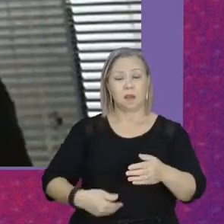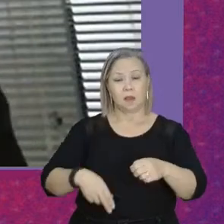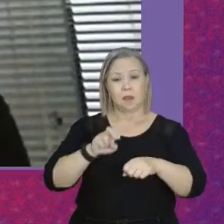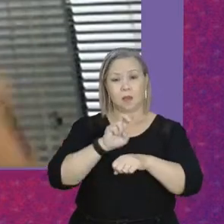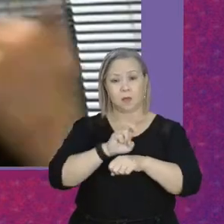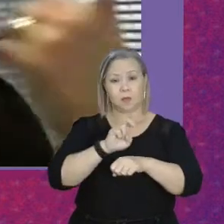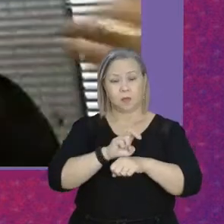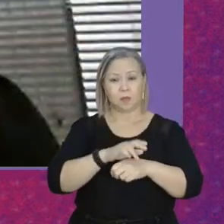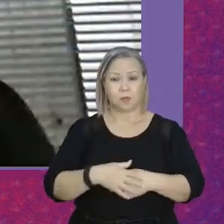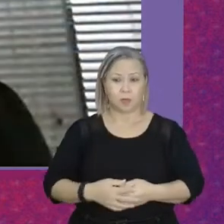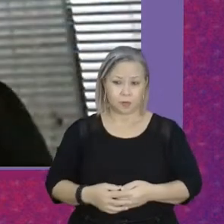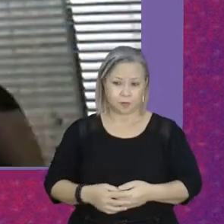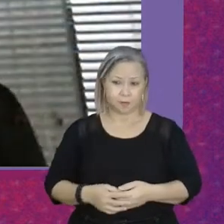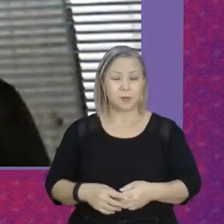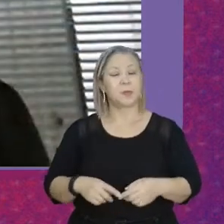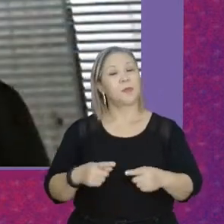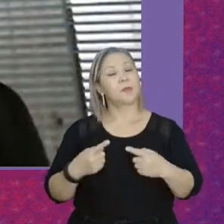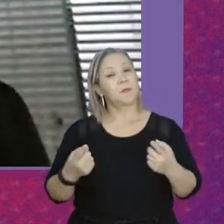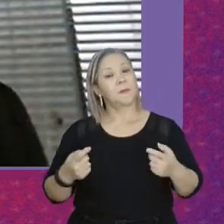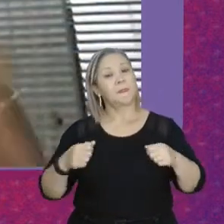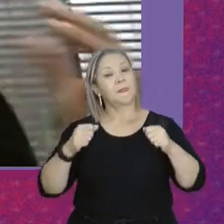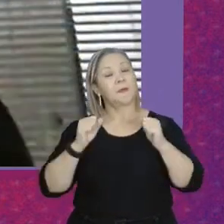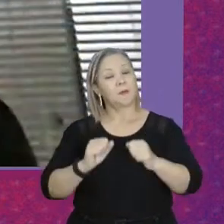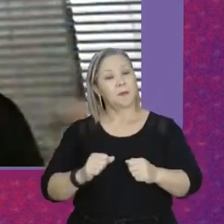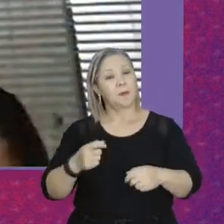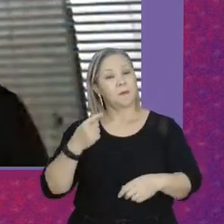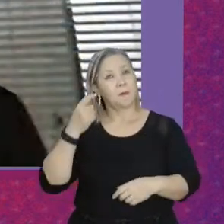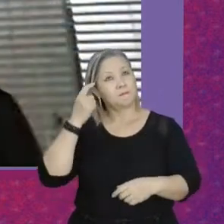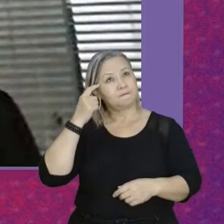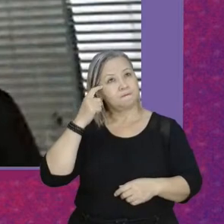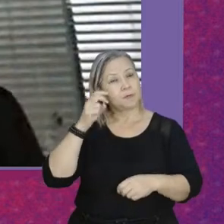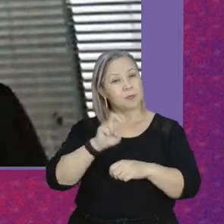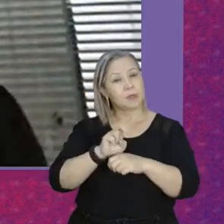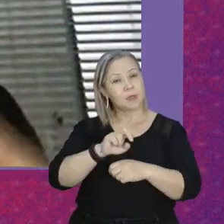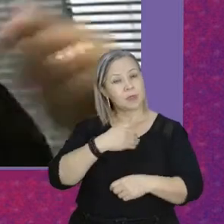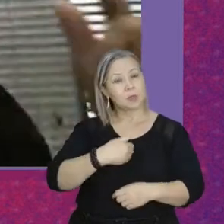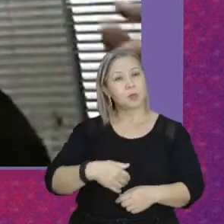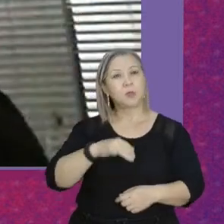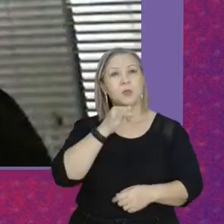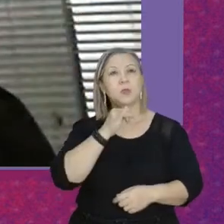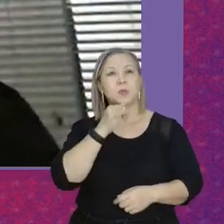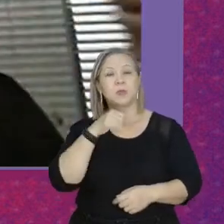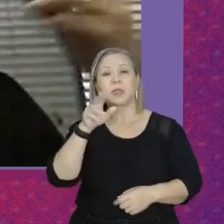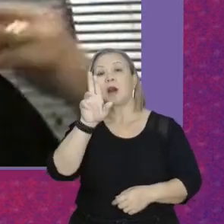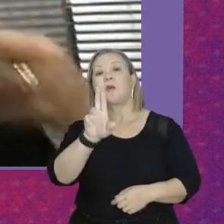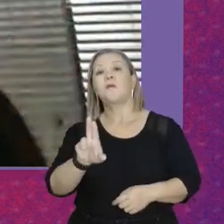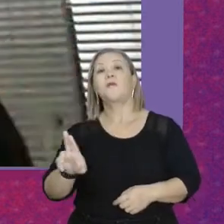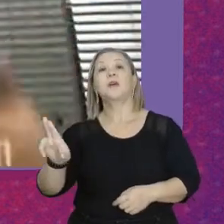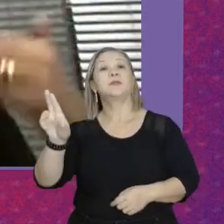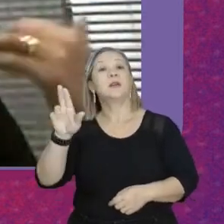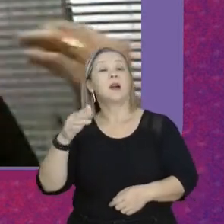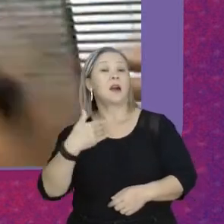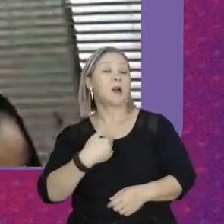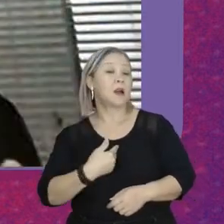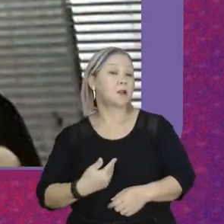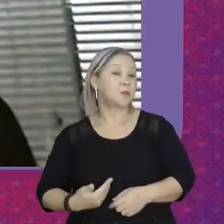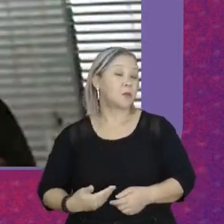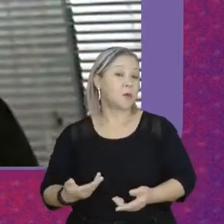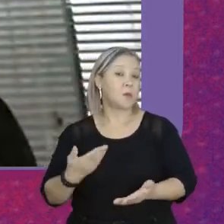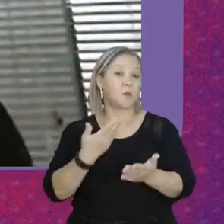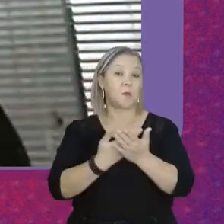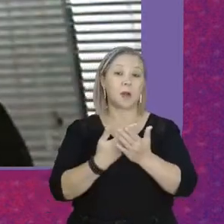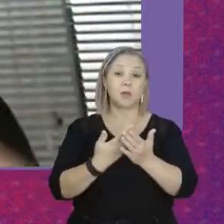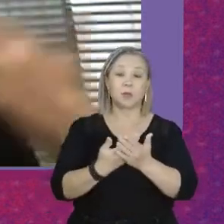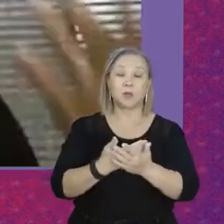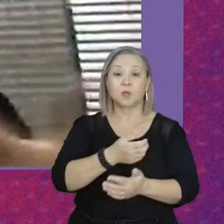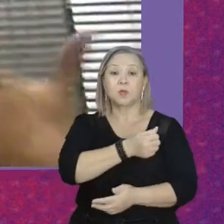seu nascedouro, mas nós podemos pensar, né, nas creches públicas, por exemplo, nas universidades públicas, para as estudantes que